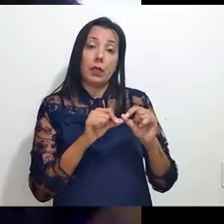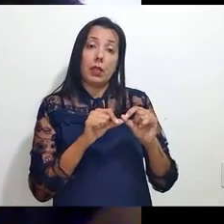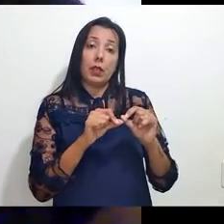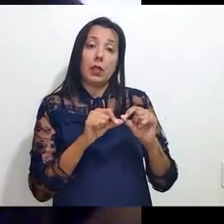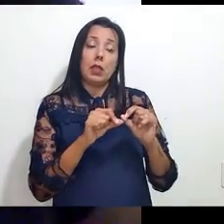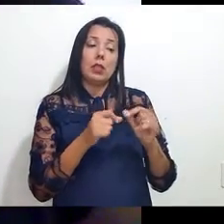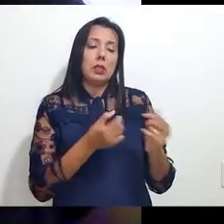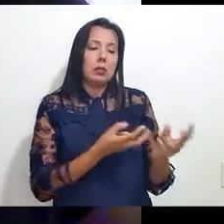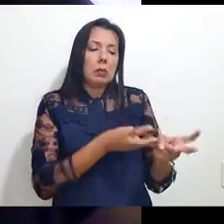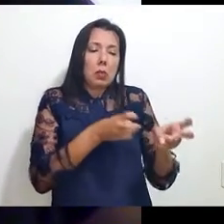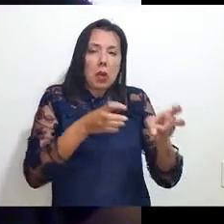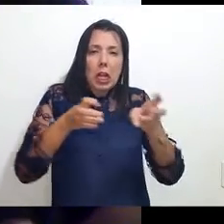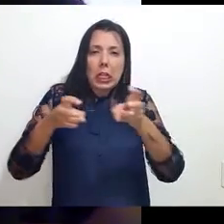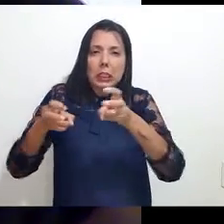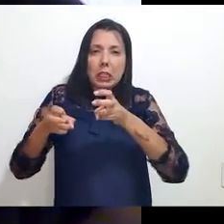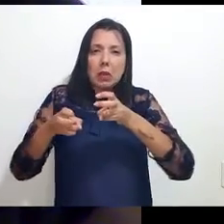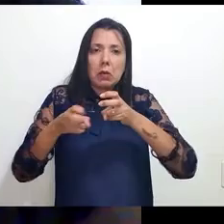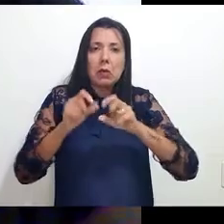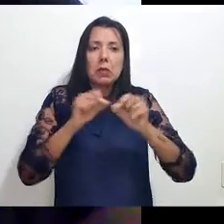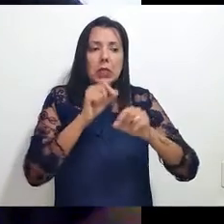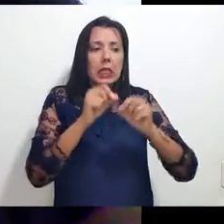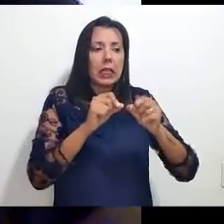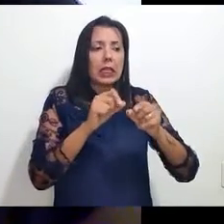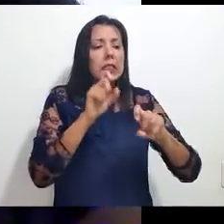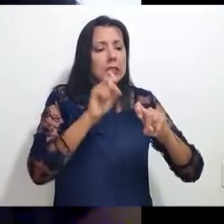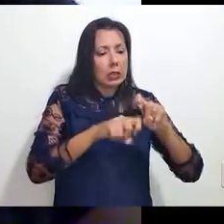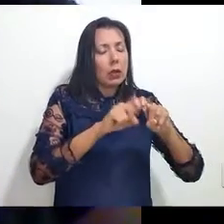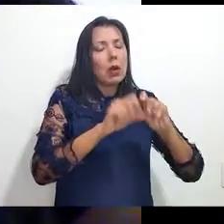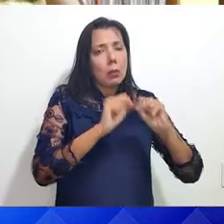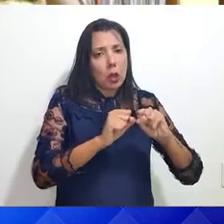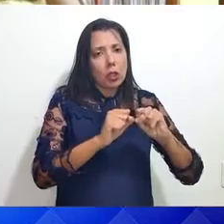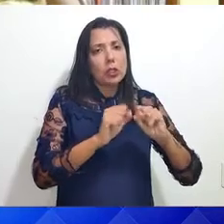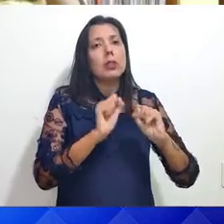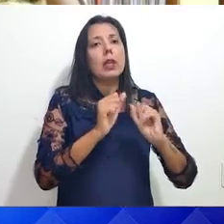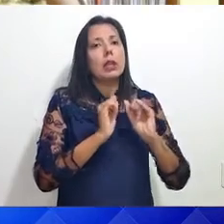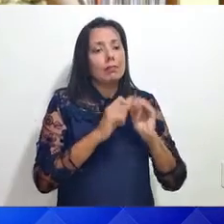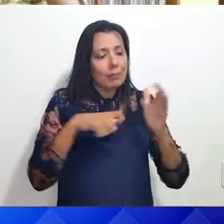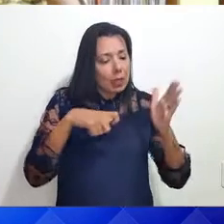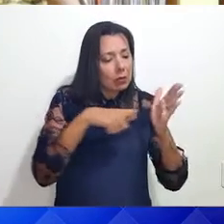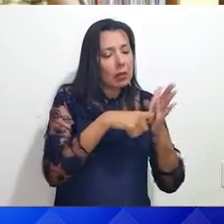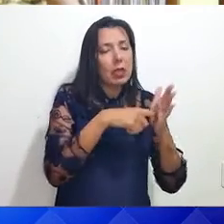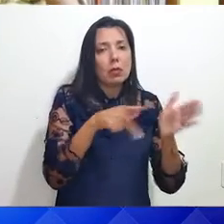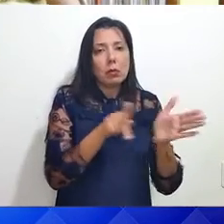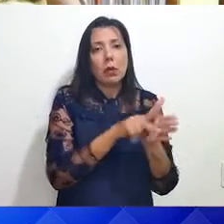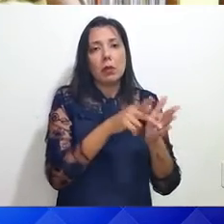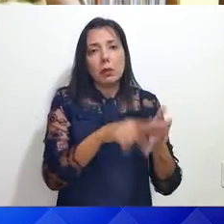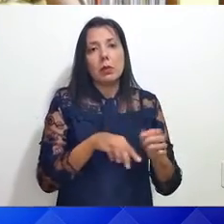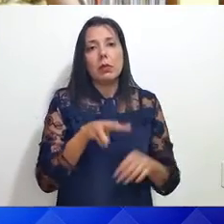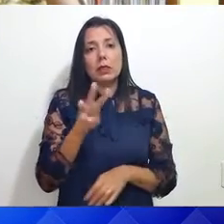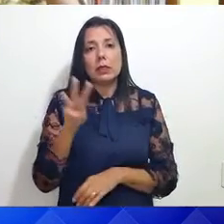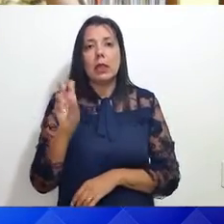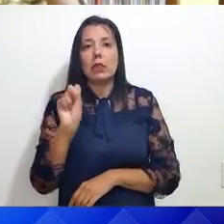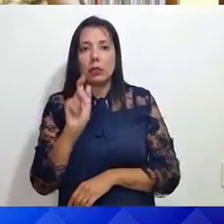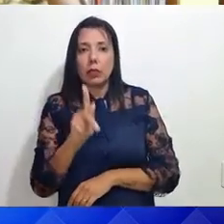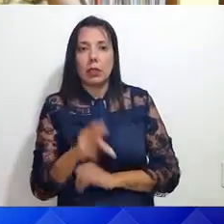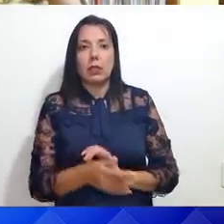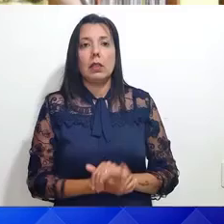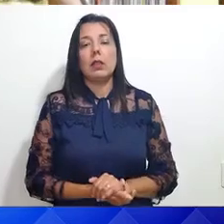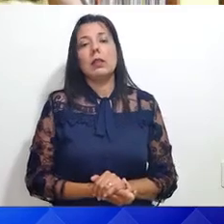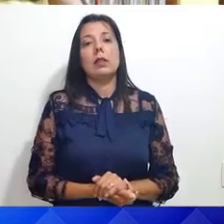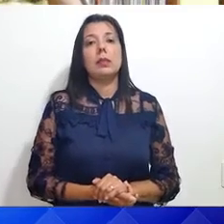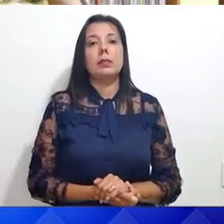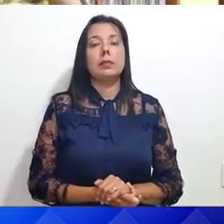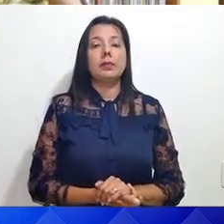mordaça. E aí eu queria perguntar para as conselheiras até que ponto é prejudicial para a